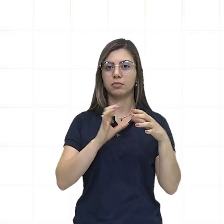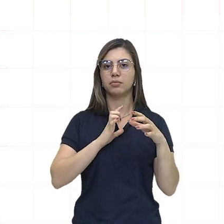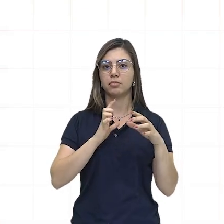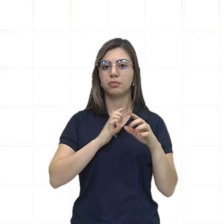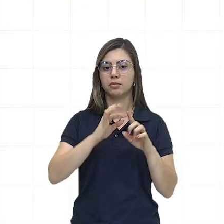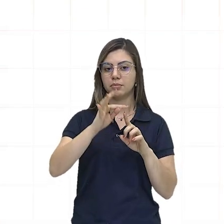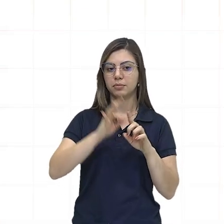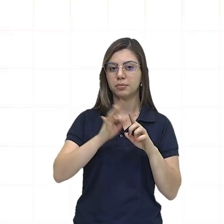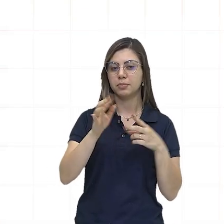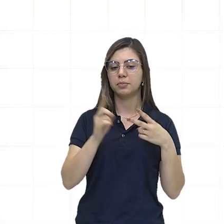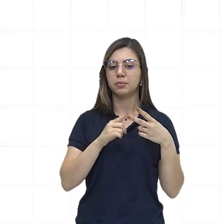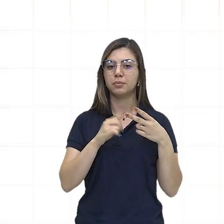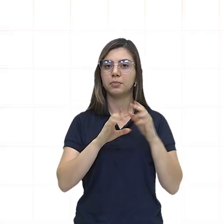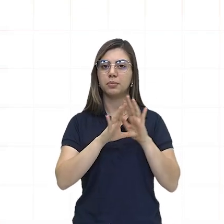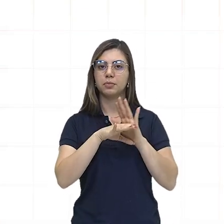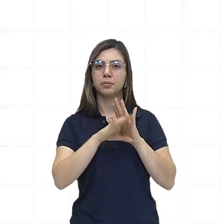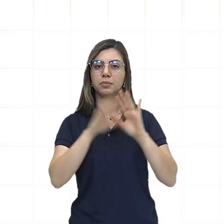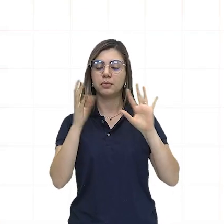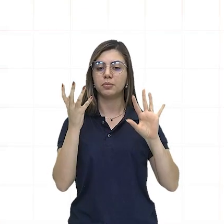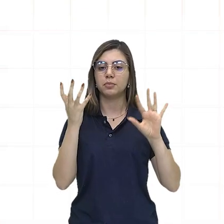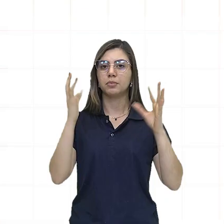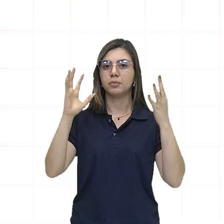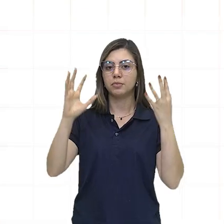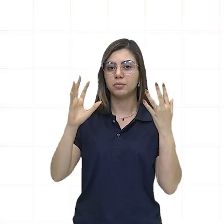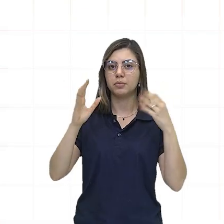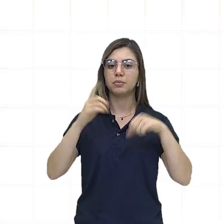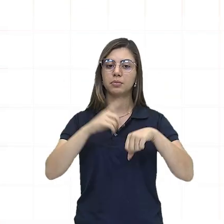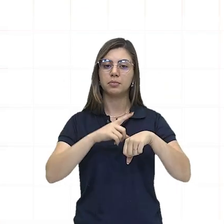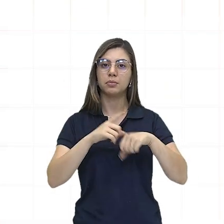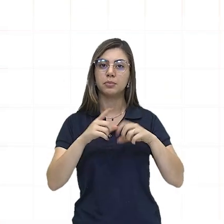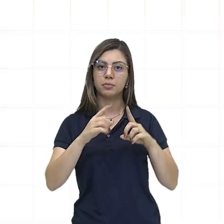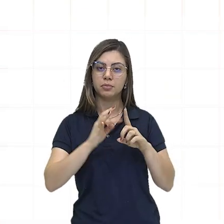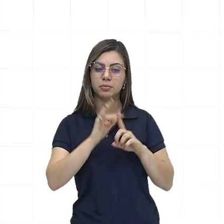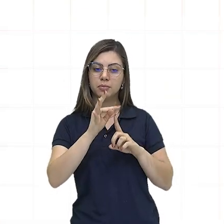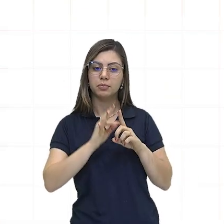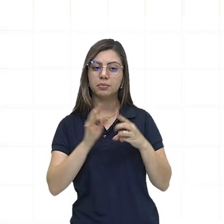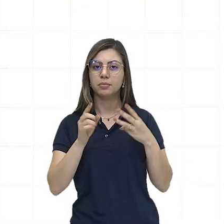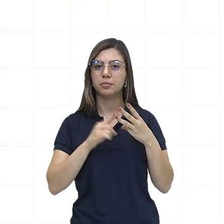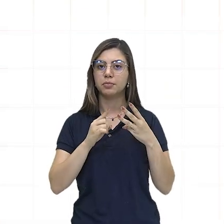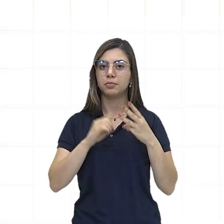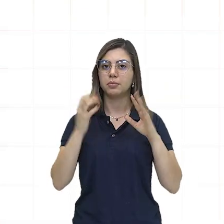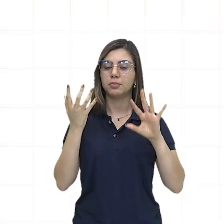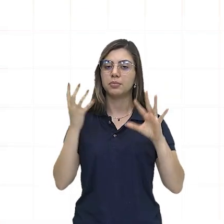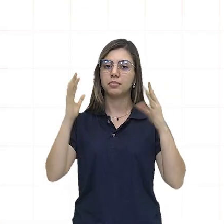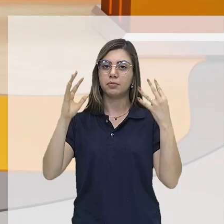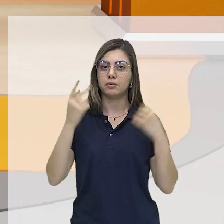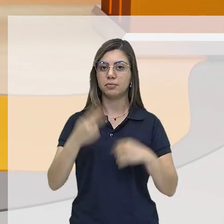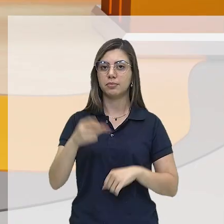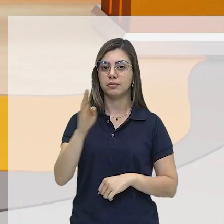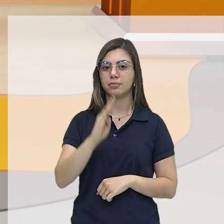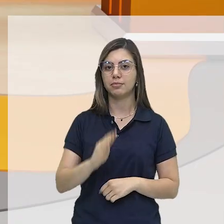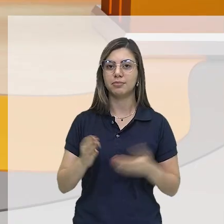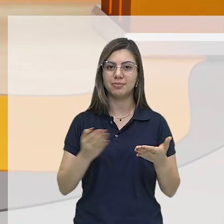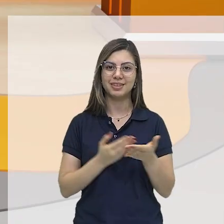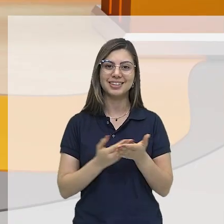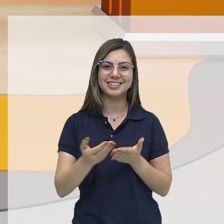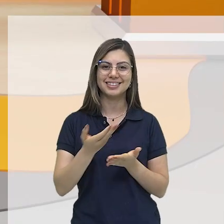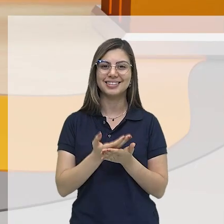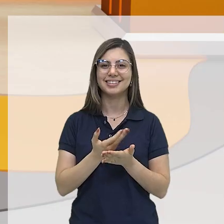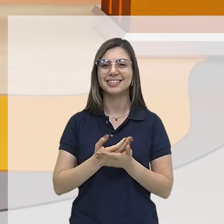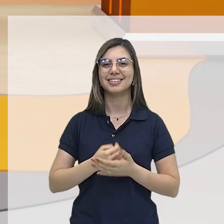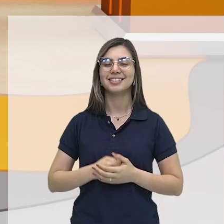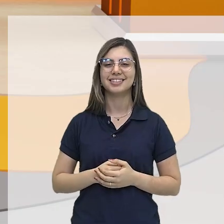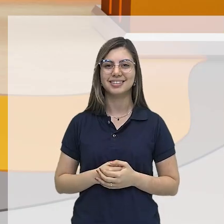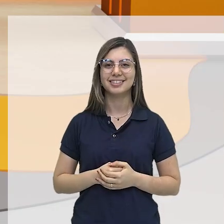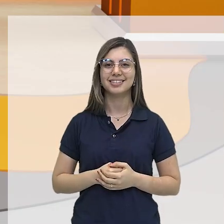zonas térmicas, conceitos de clima e tempo e climas do Brasil. Vamos lá para a nossa aula,